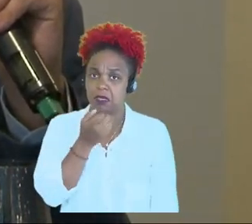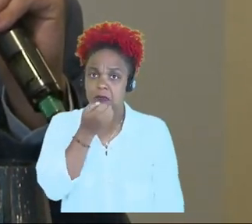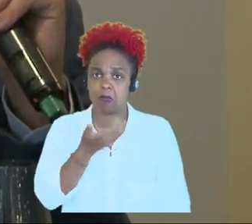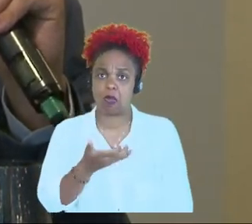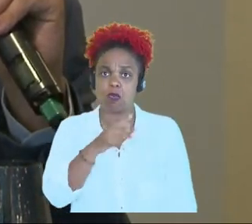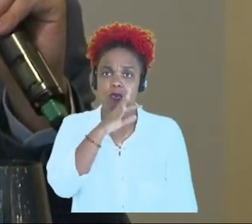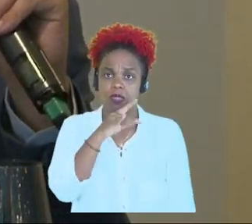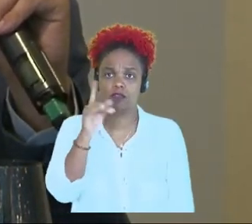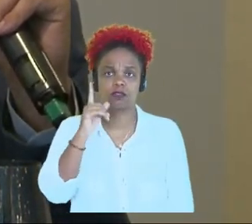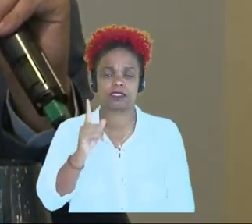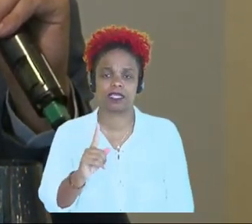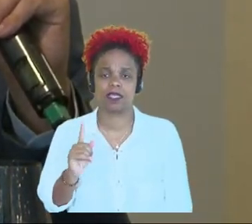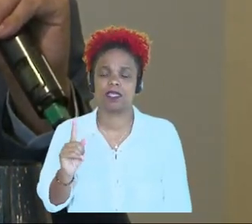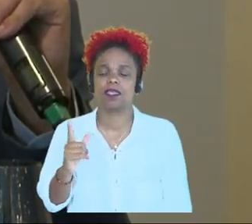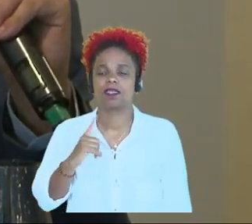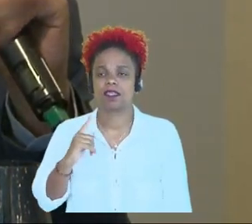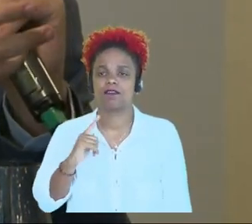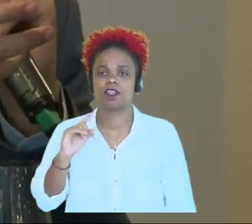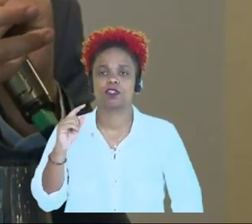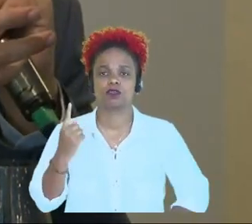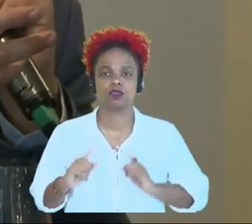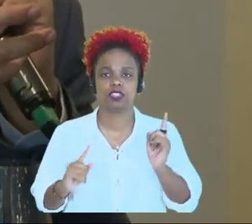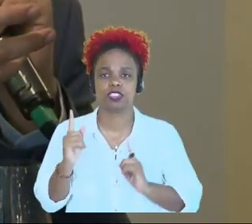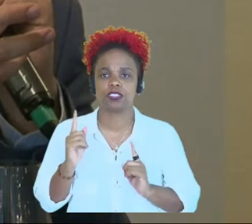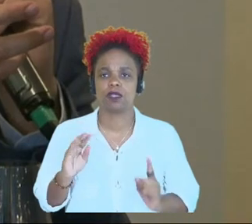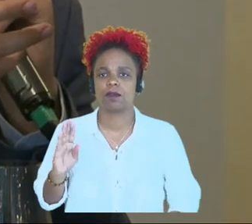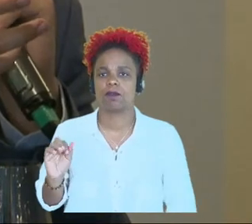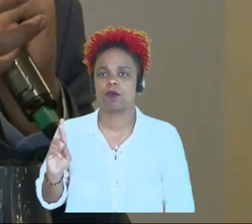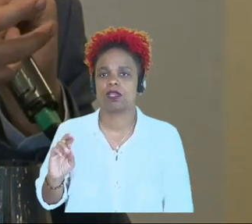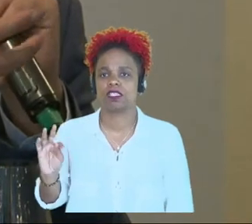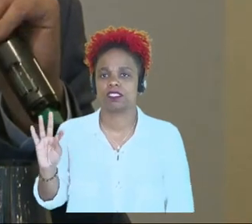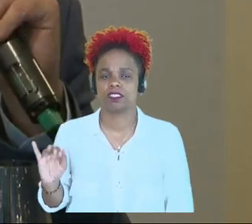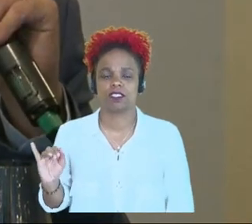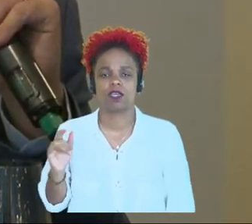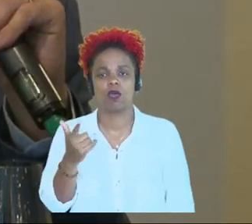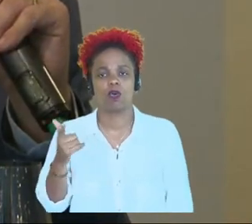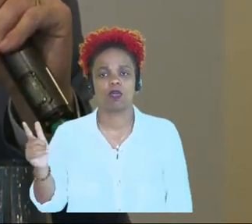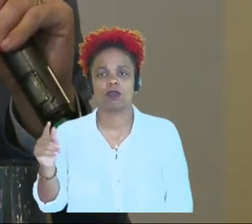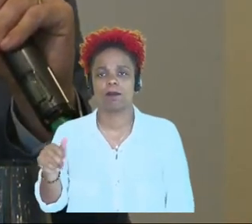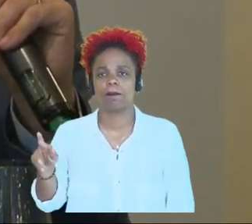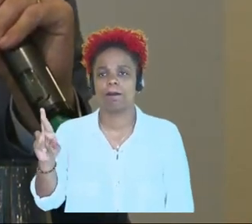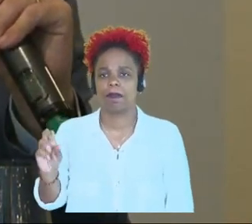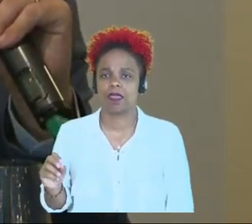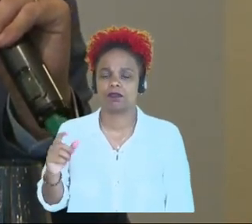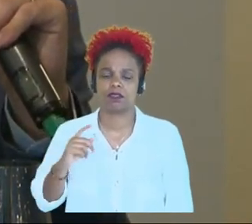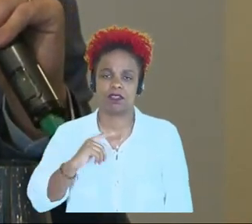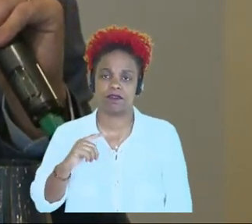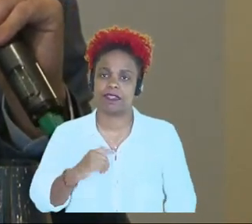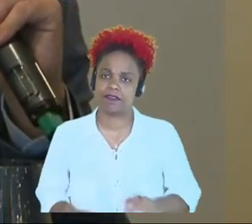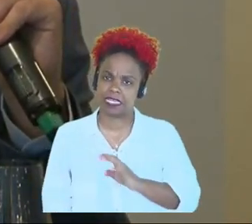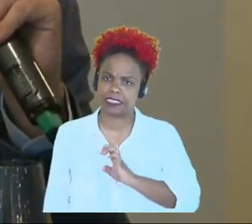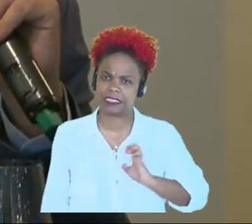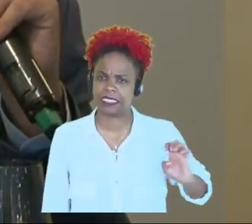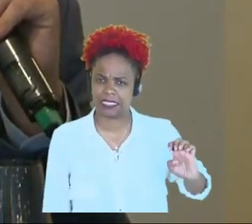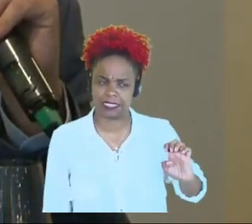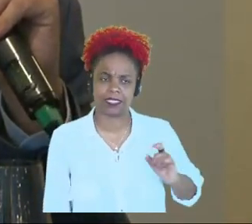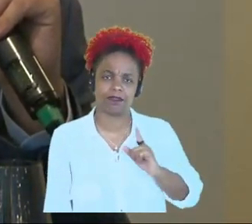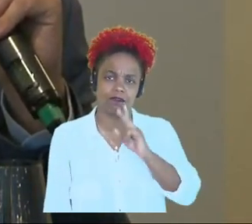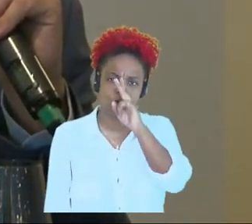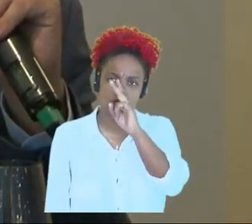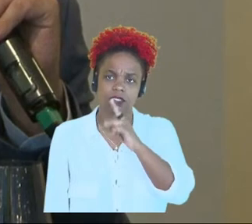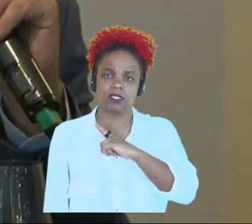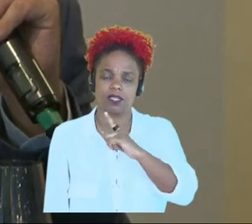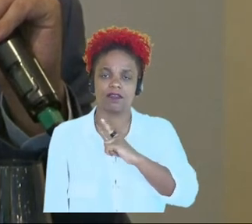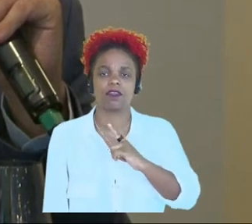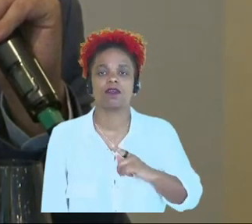com a eleição do Boric no Chile e com a eleição do Petro na Colômbia. Então, a gente tem ali uma força da esquerda da América Latina que se